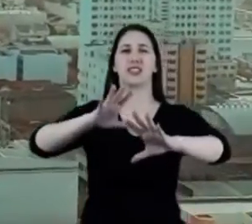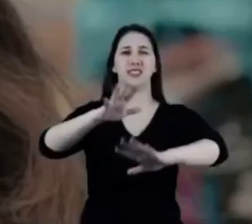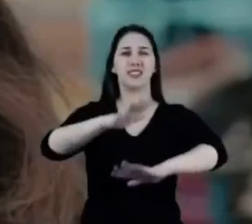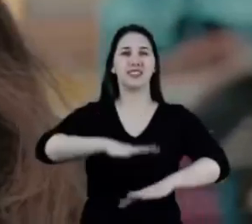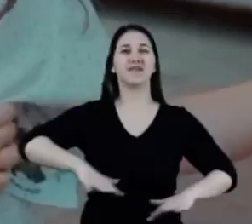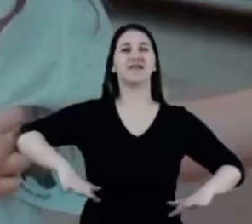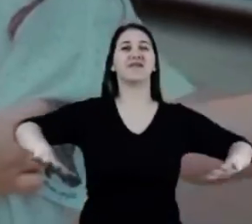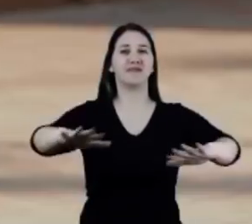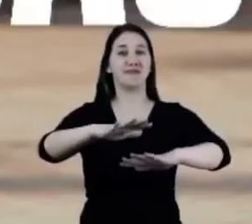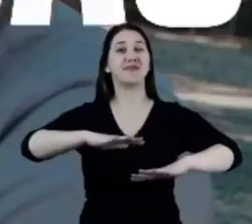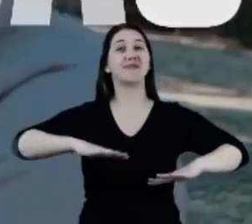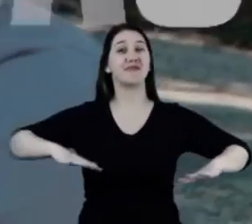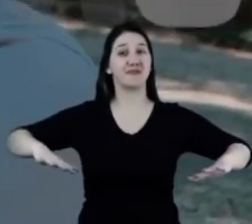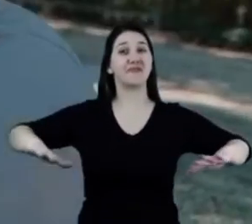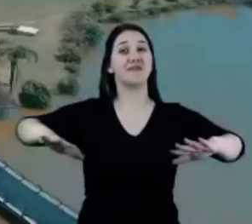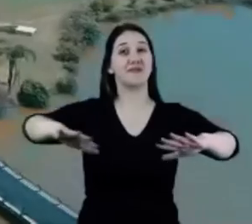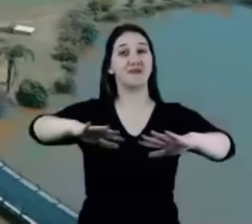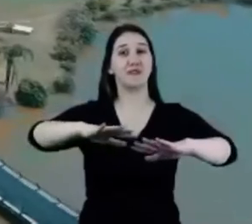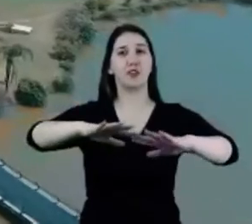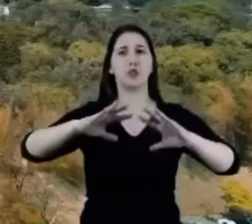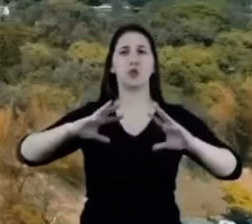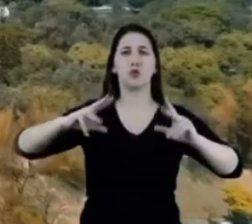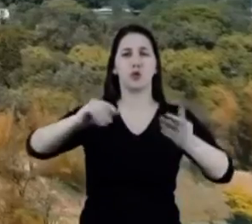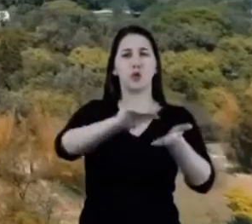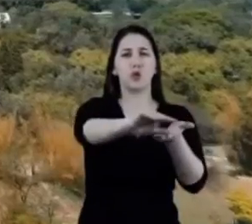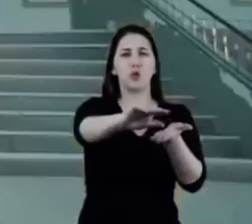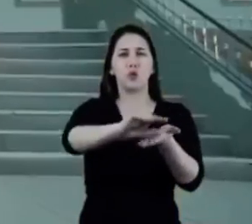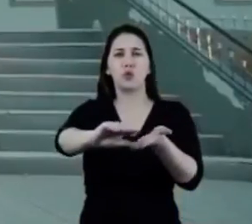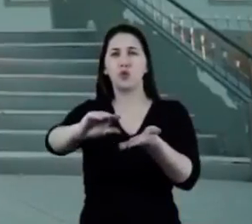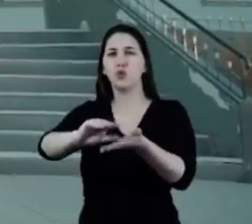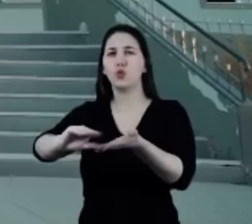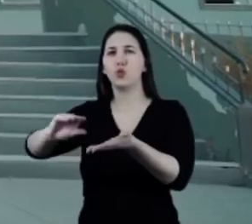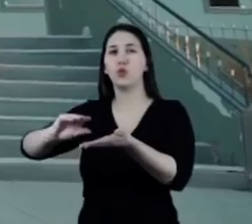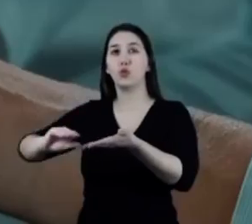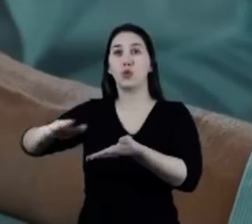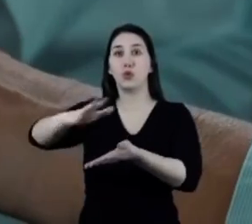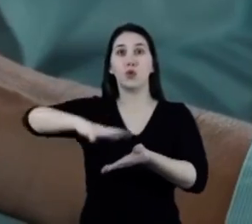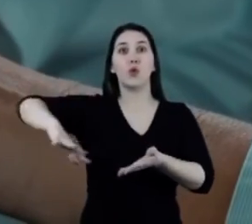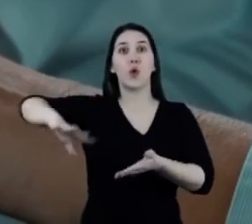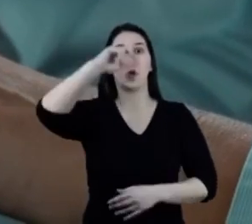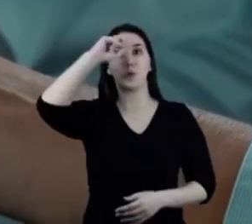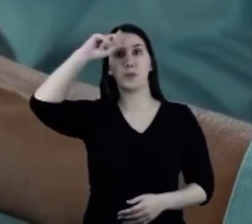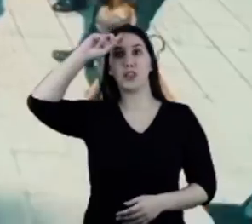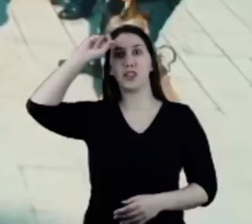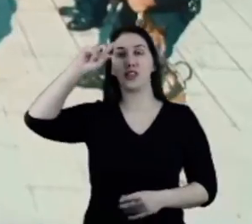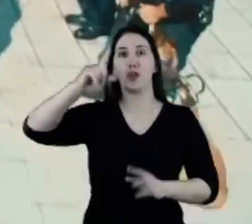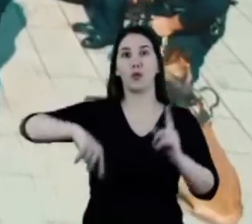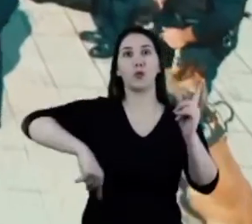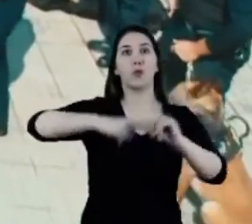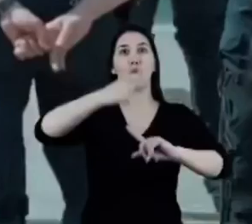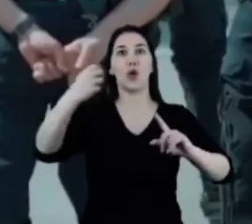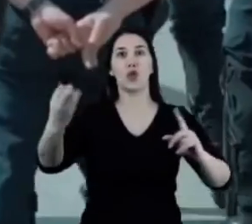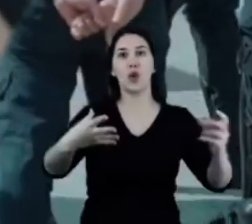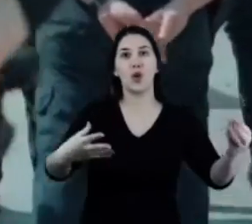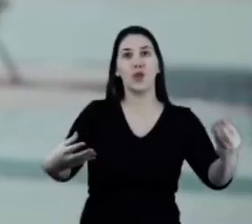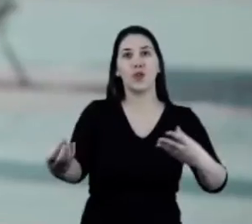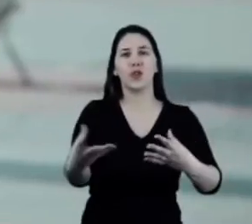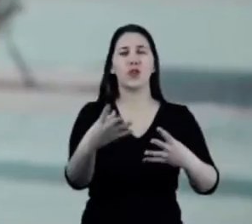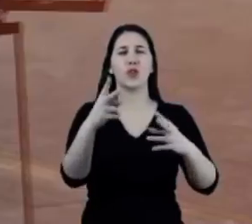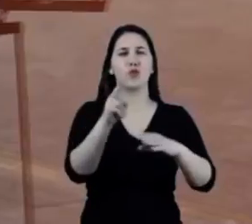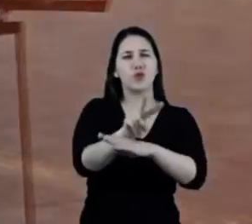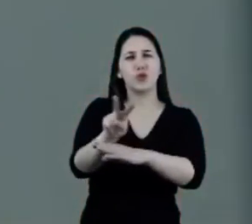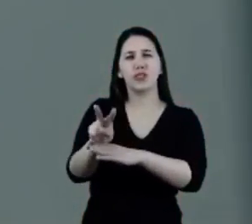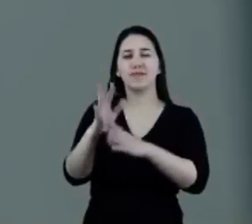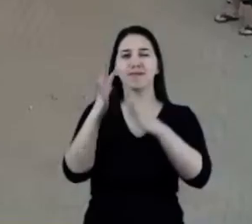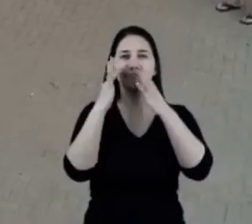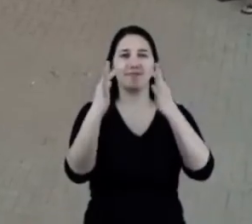nossa população. Se transforma em grandes novos hospitais, mais cuidado e